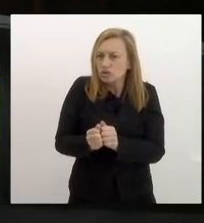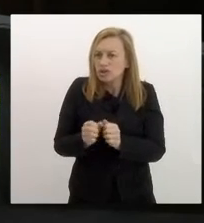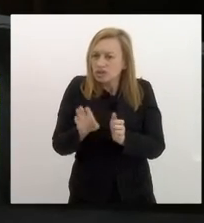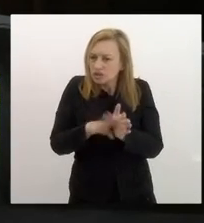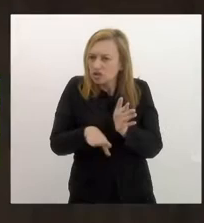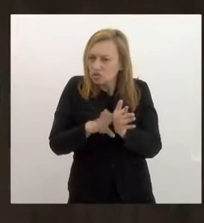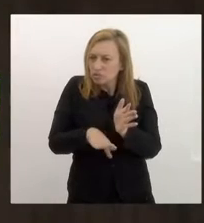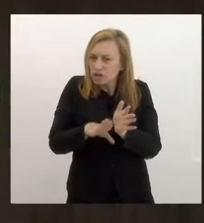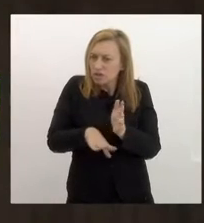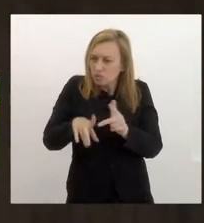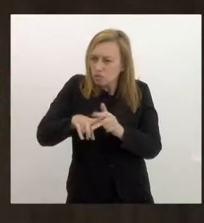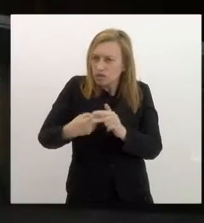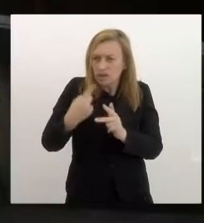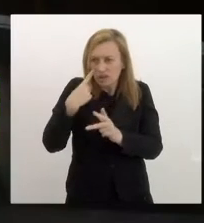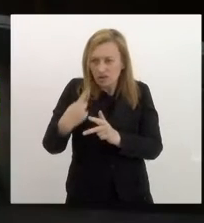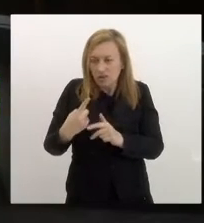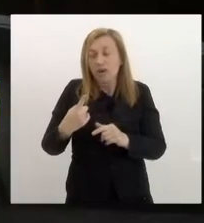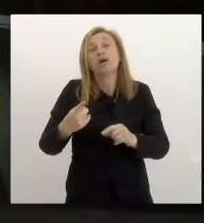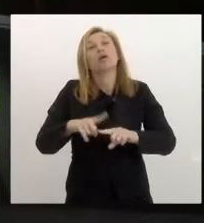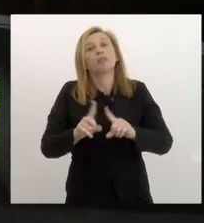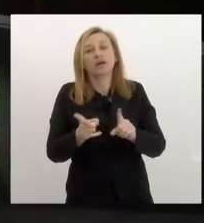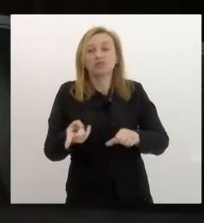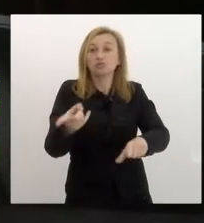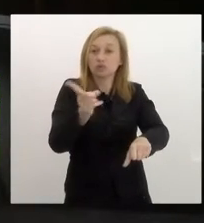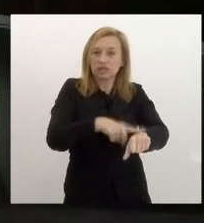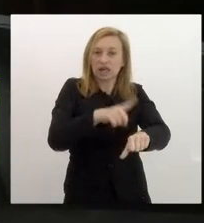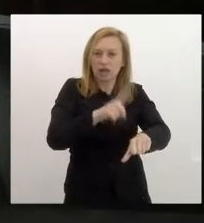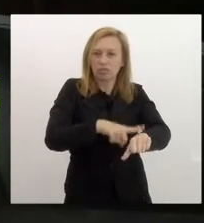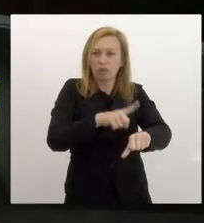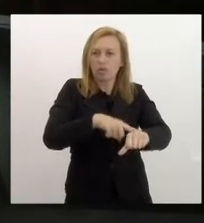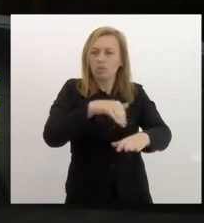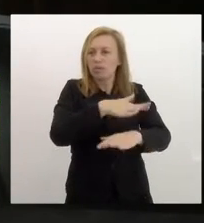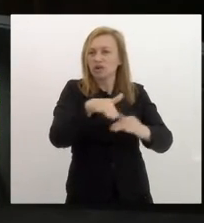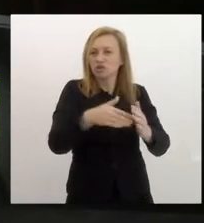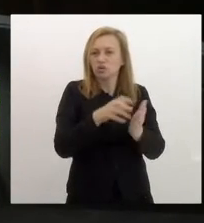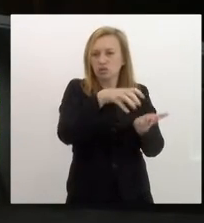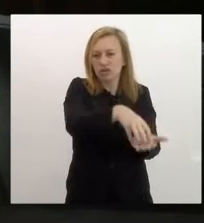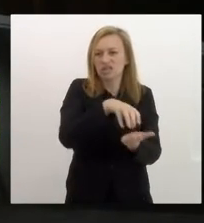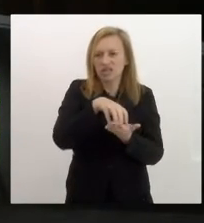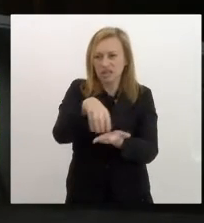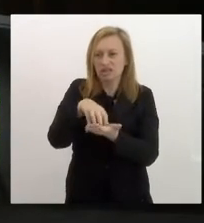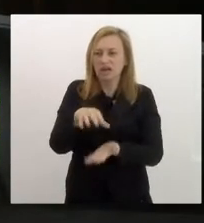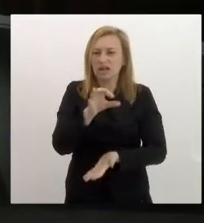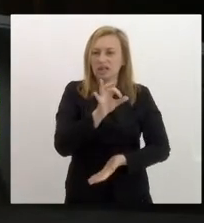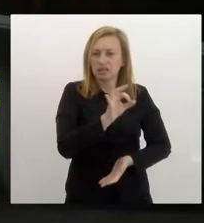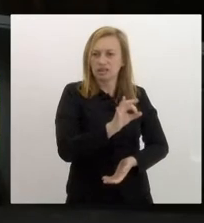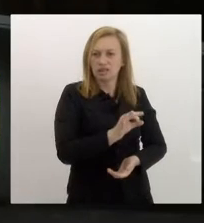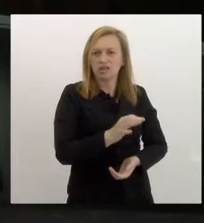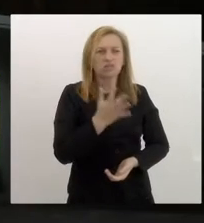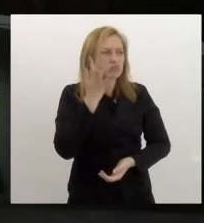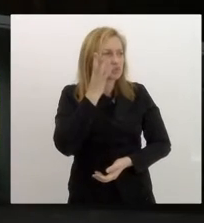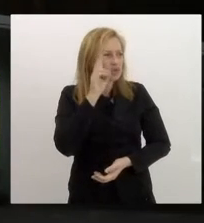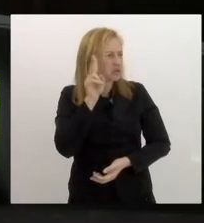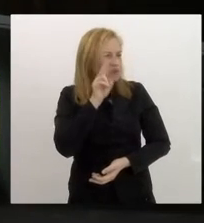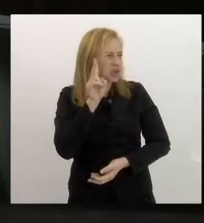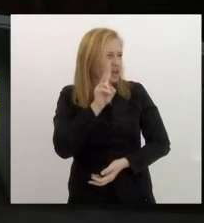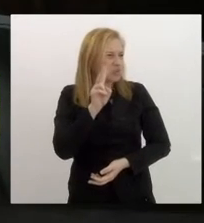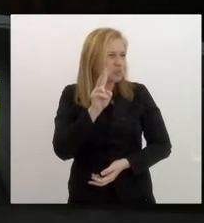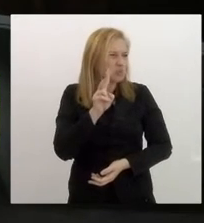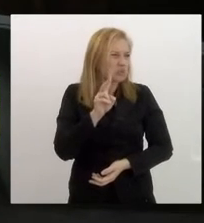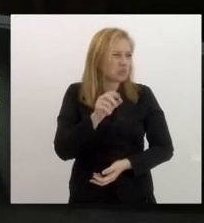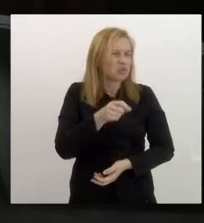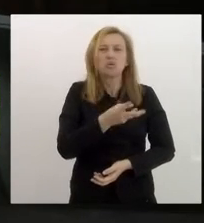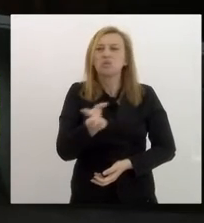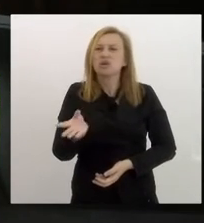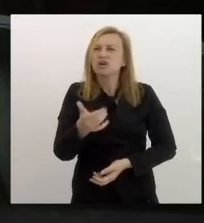a gente teria que ver É porque nós demos um prazo para todos os órgãos sem exceção não me lembro a quantidade cento